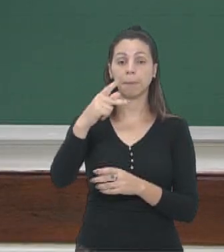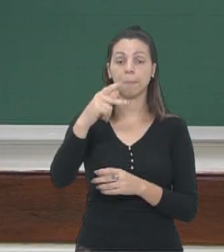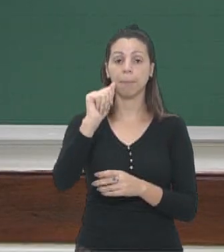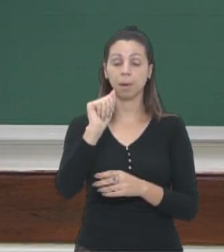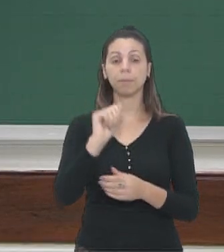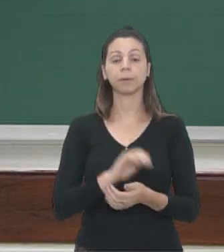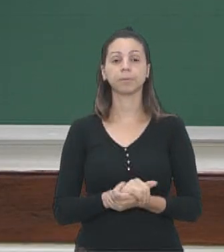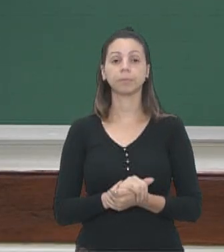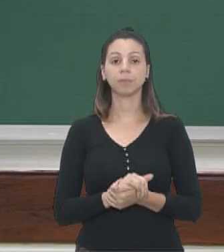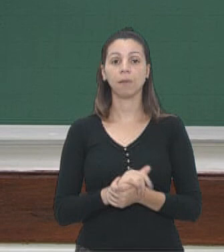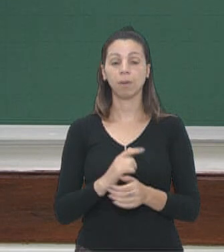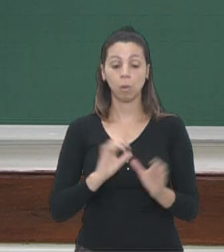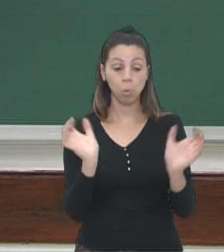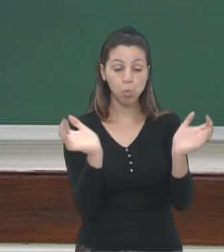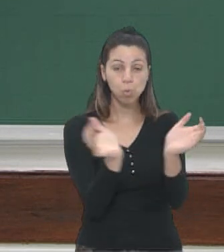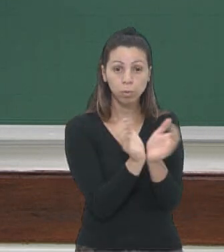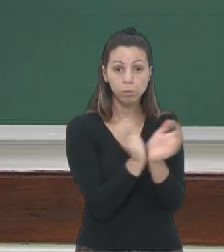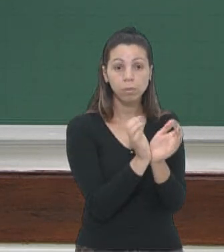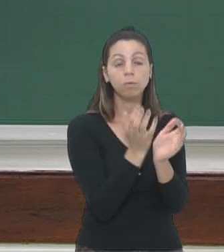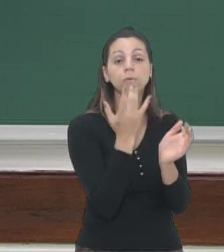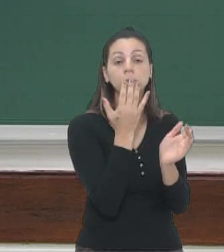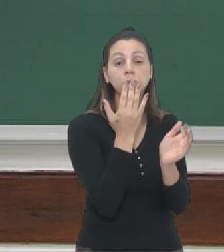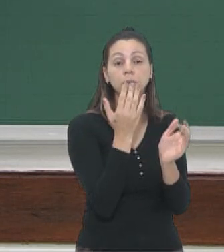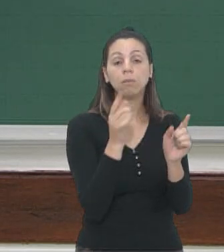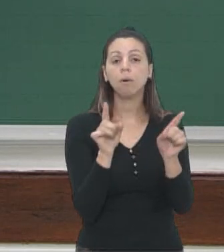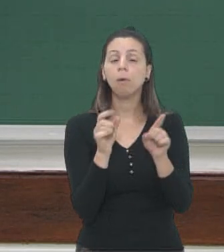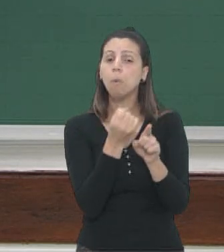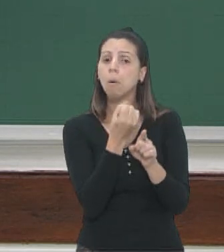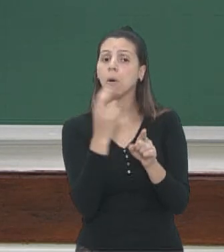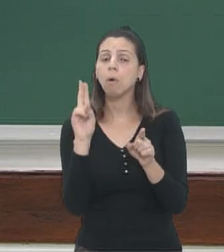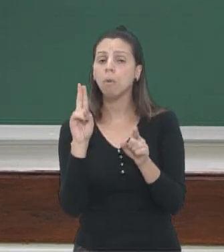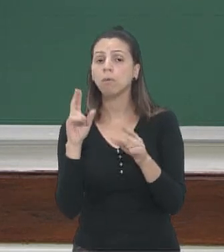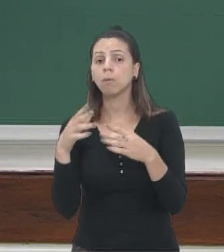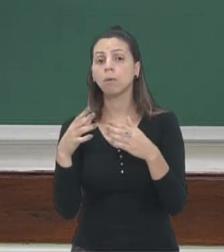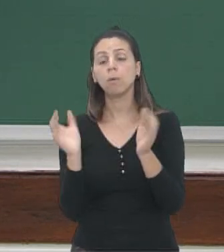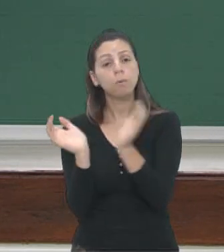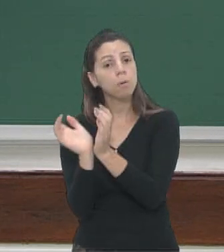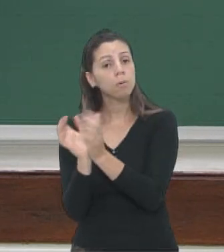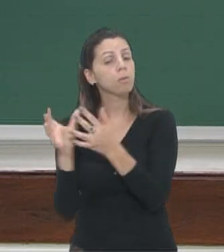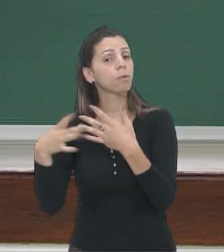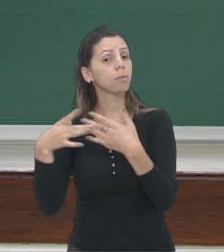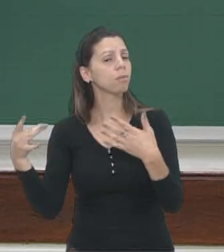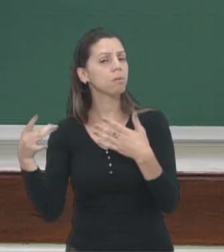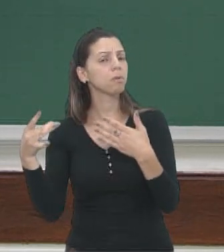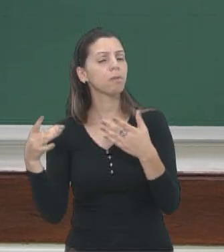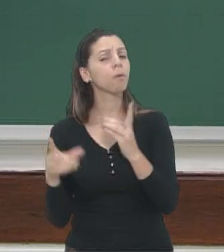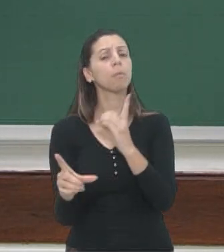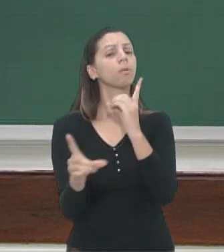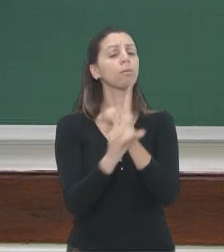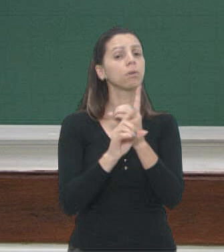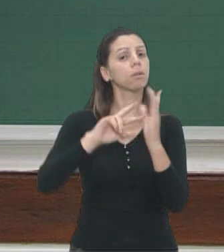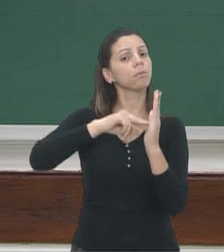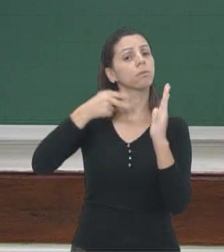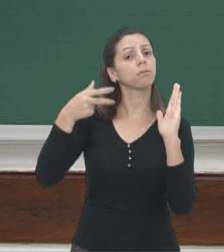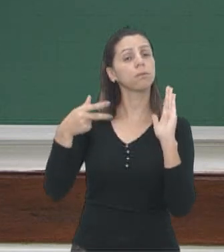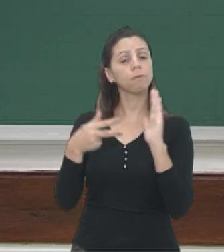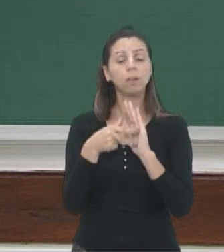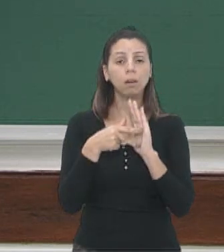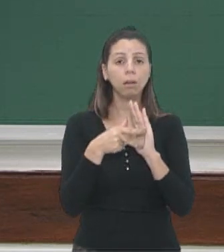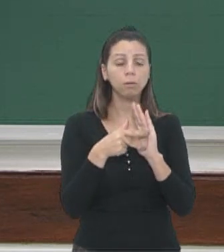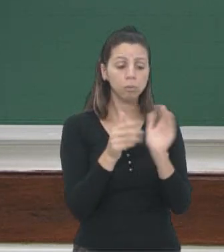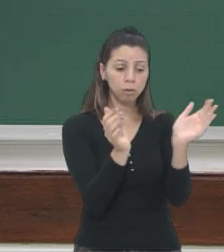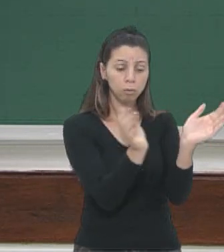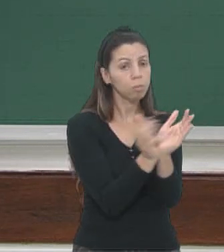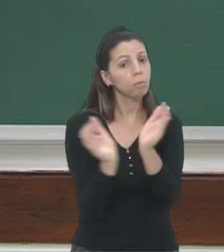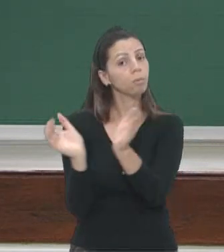vamos ter um conjunto de cores ou um conjunto de símbolos. E como que vamos descobrir o significado dessas cores e desses símbolos?